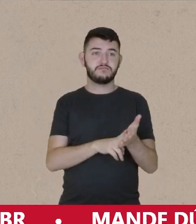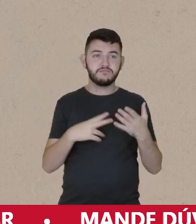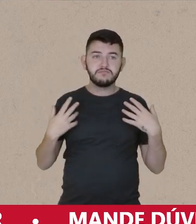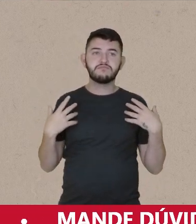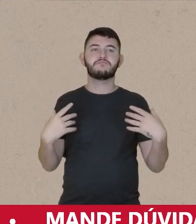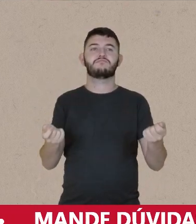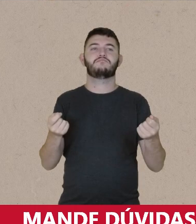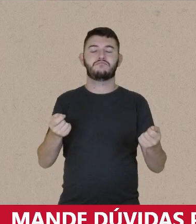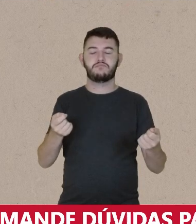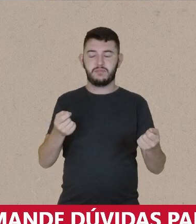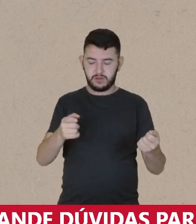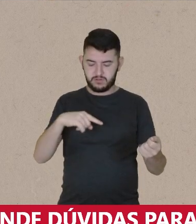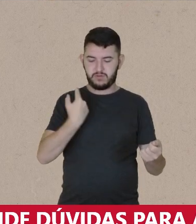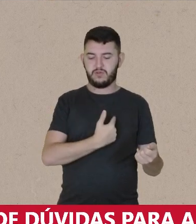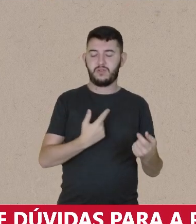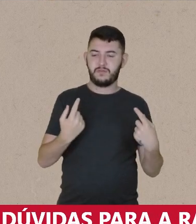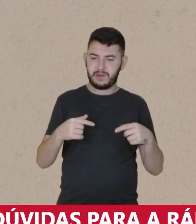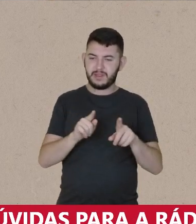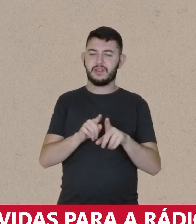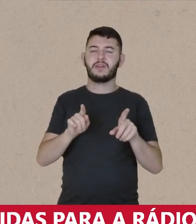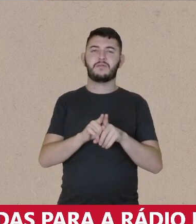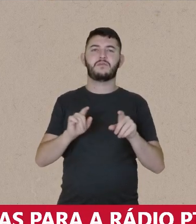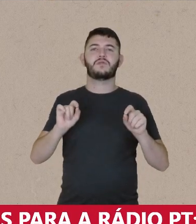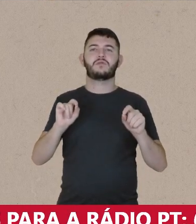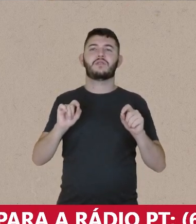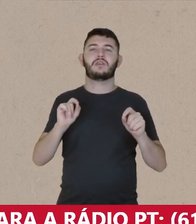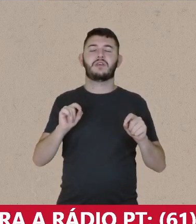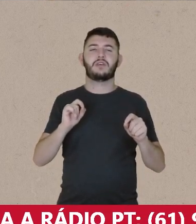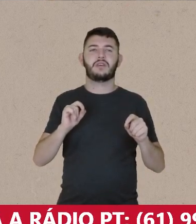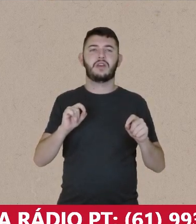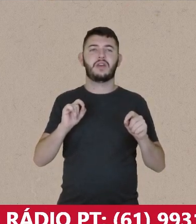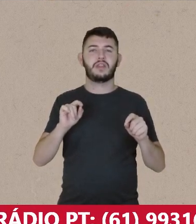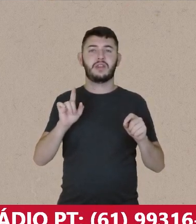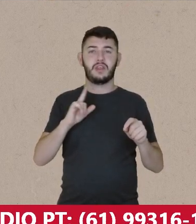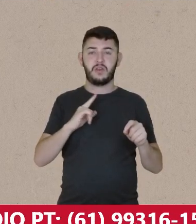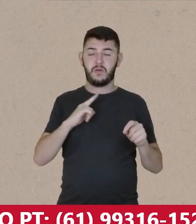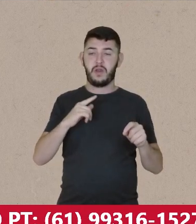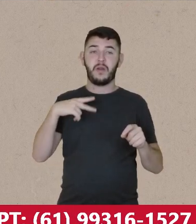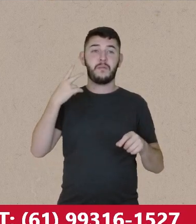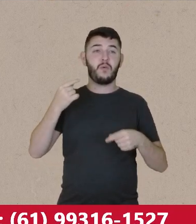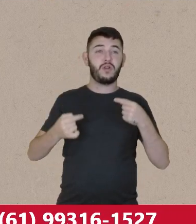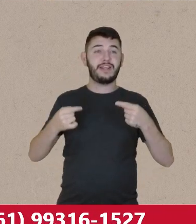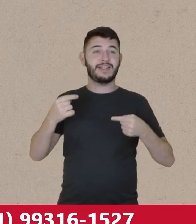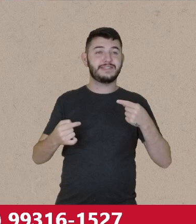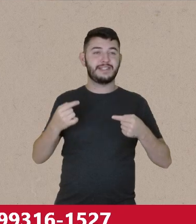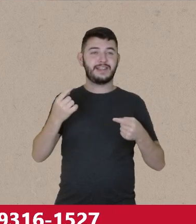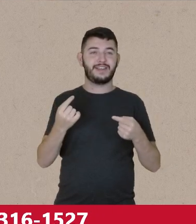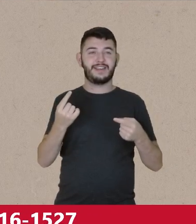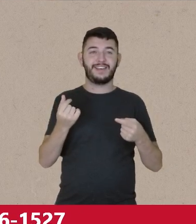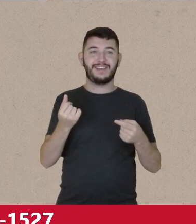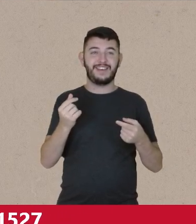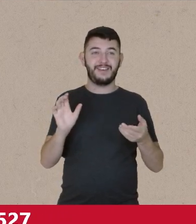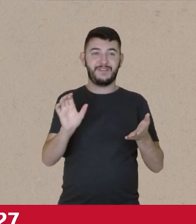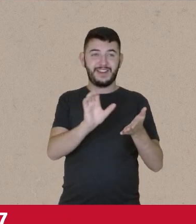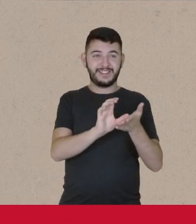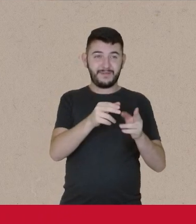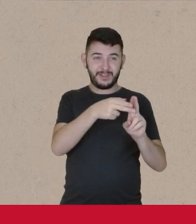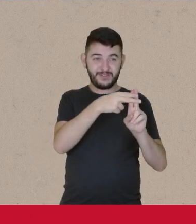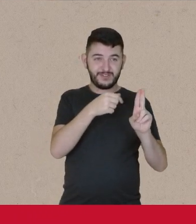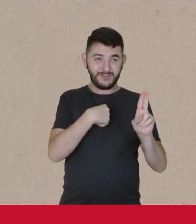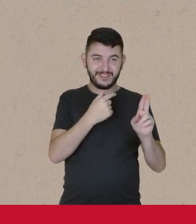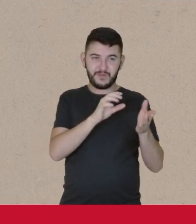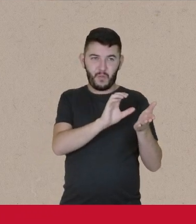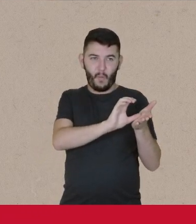que lidar, vamos dizer assim, com uma política de desfinanciamento do SUS. Aí sim, retirada de dinheiro, Thaís. Porque